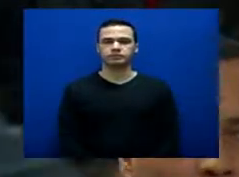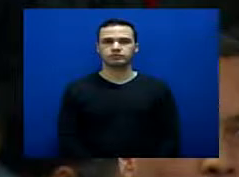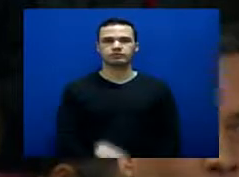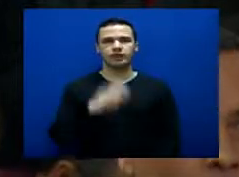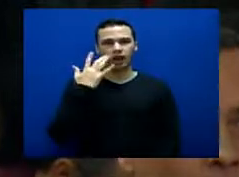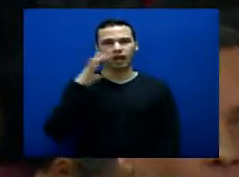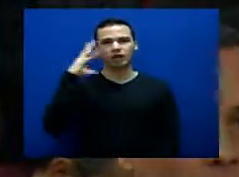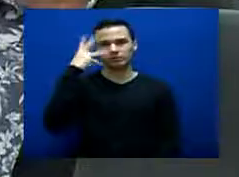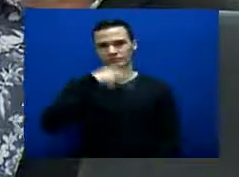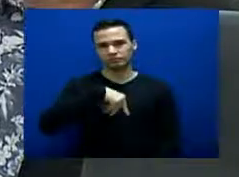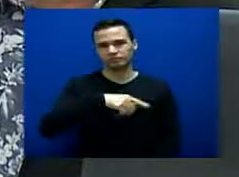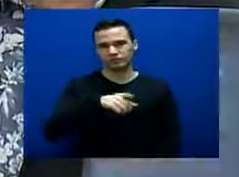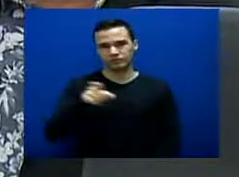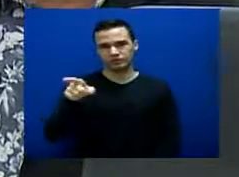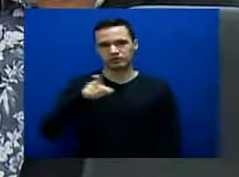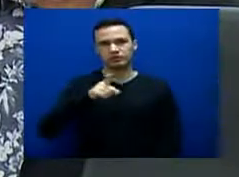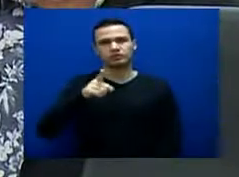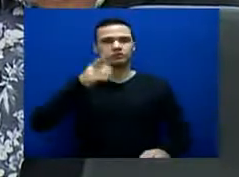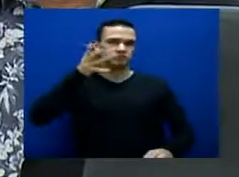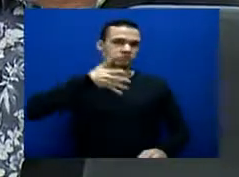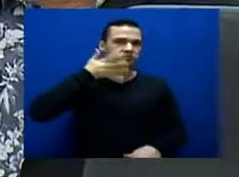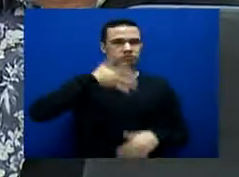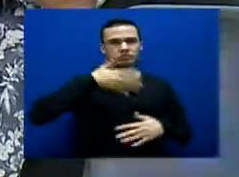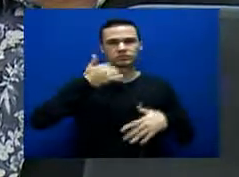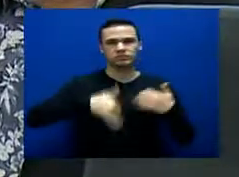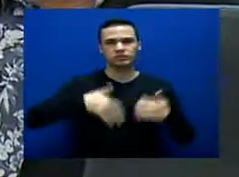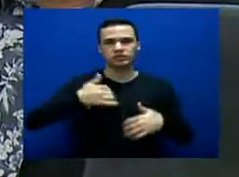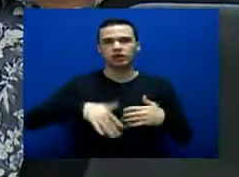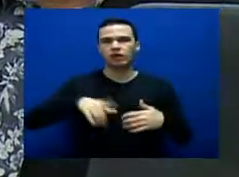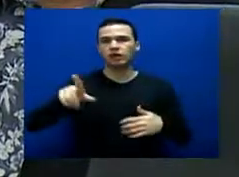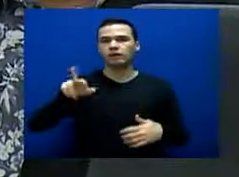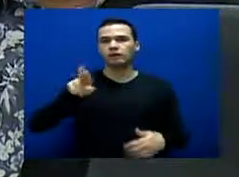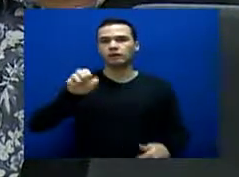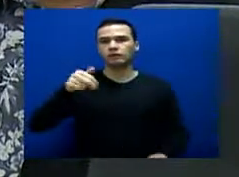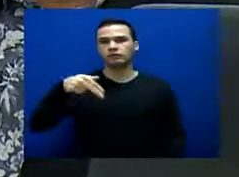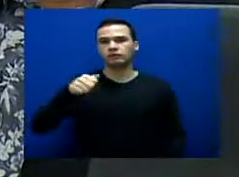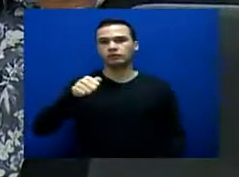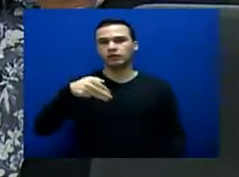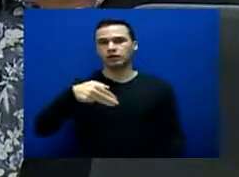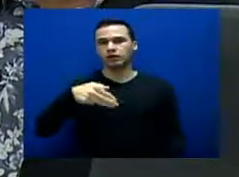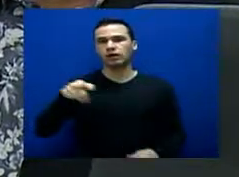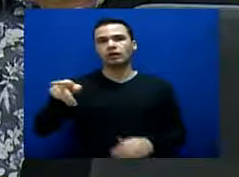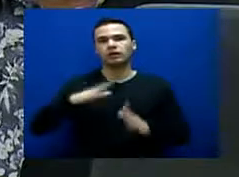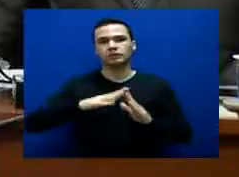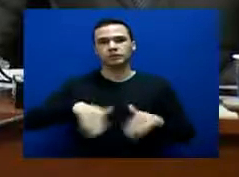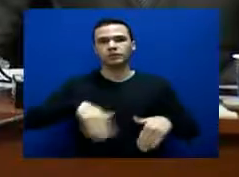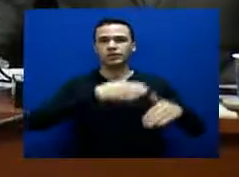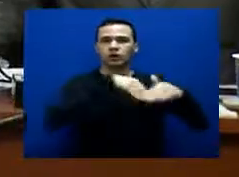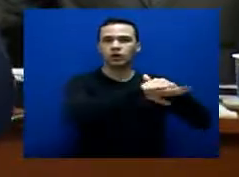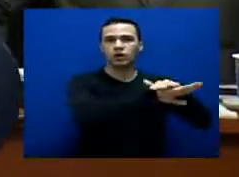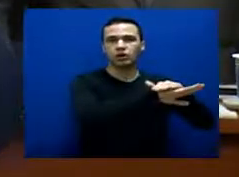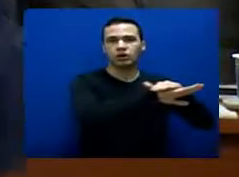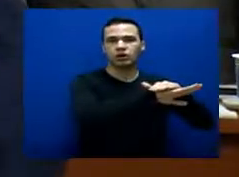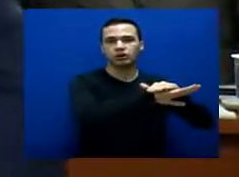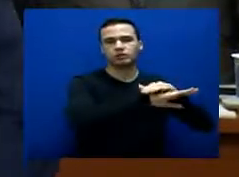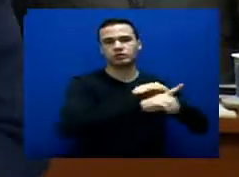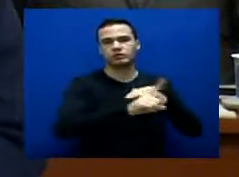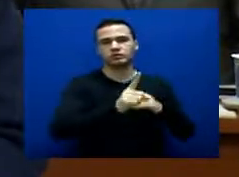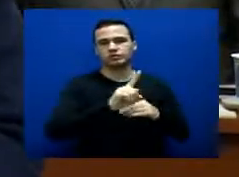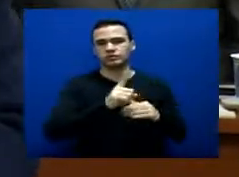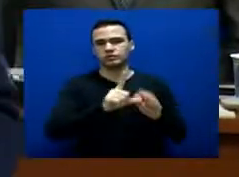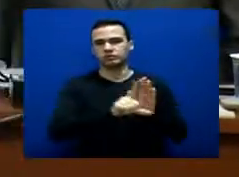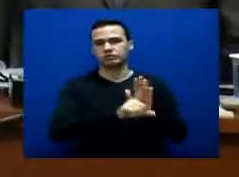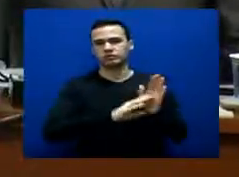Eu acho bonito esse discurso, mas o Renan devia pedir, então, o arquivamento, não por